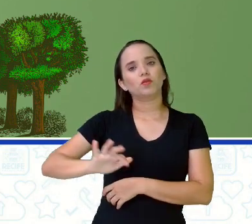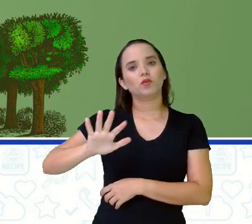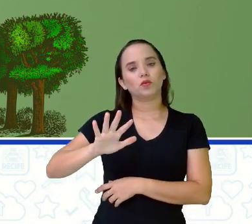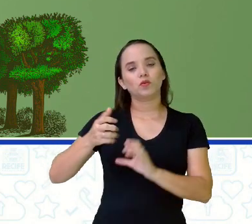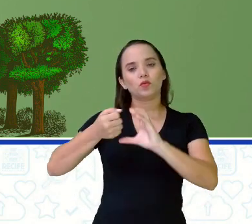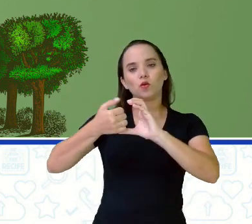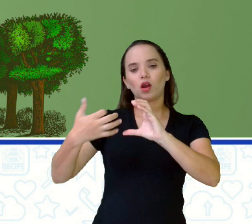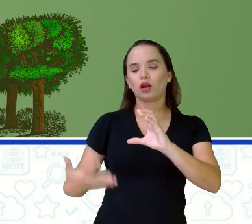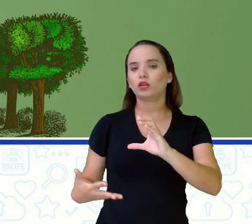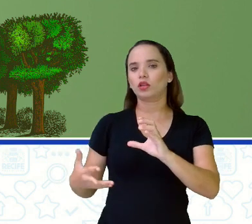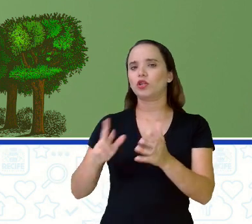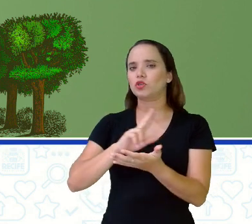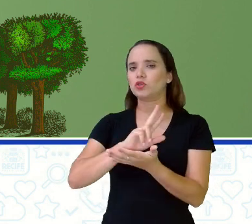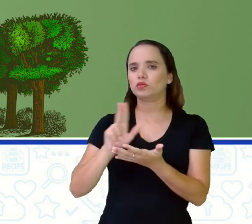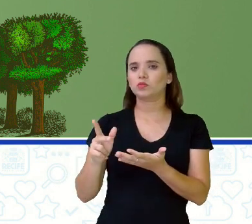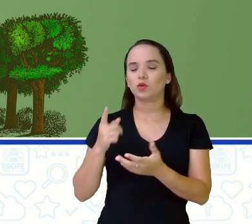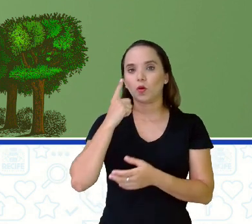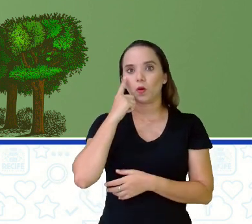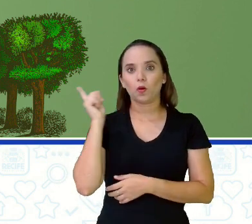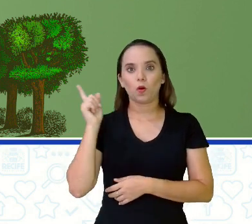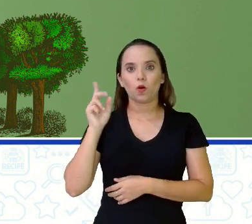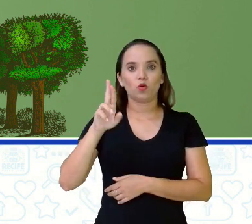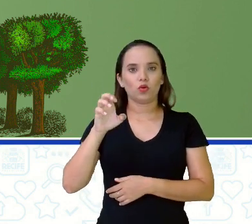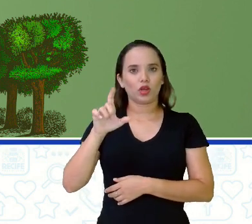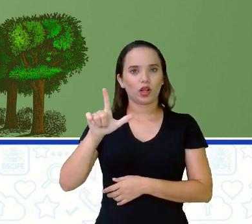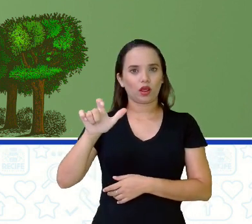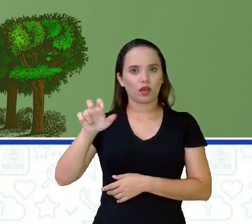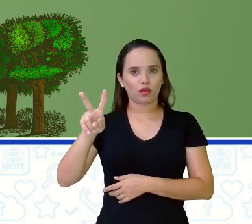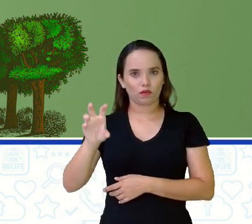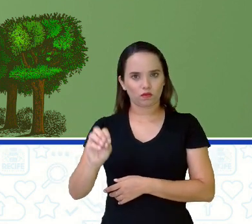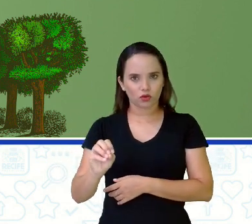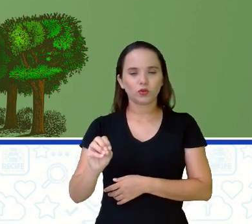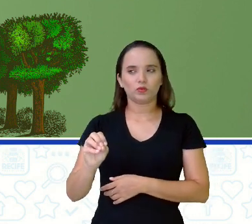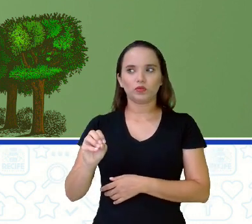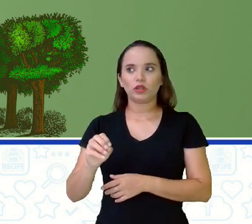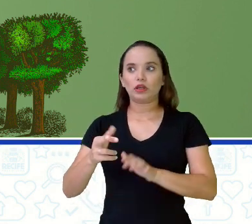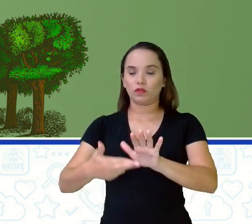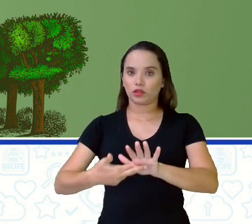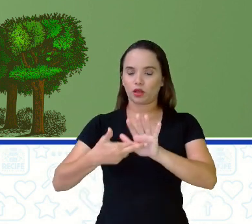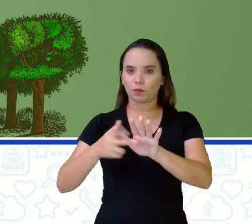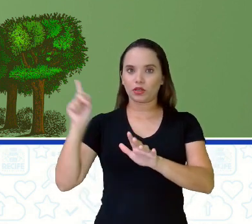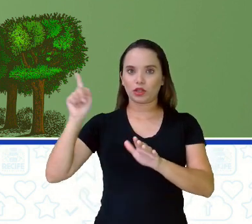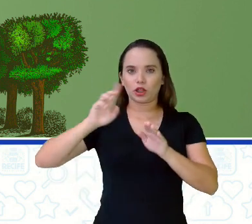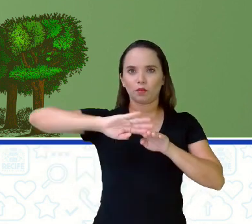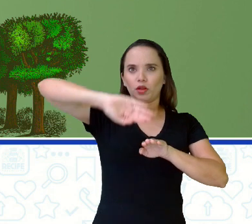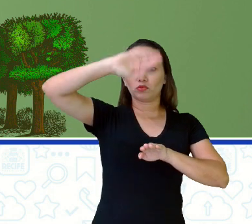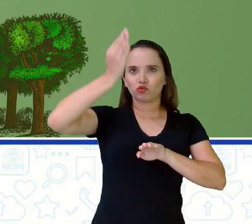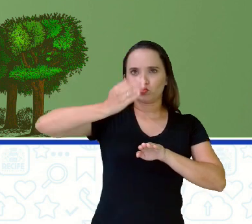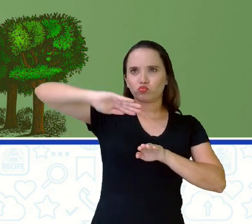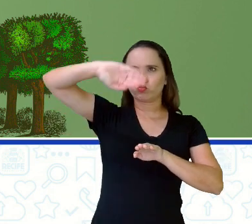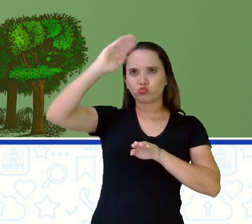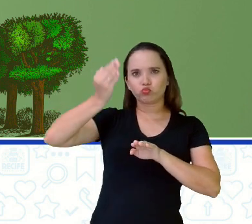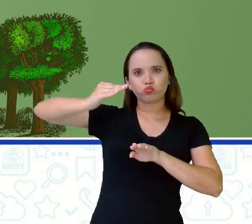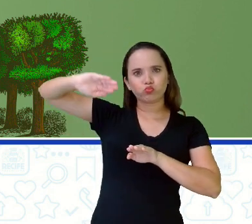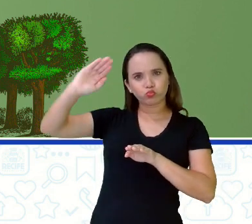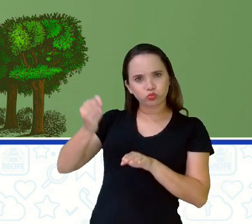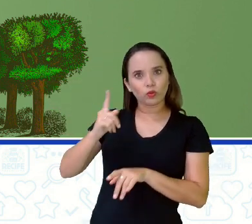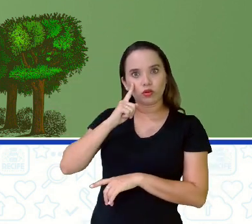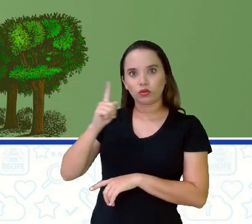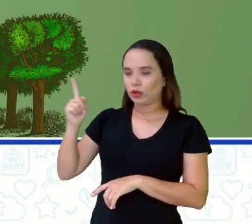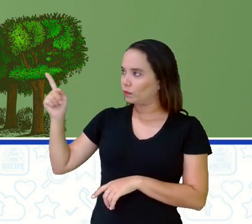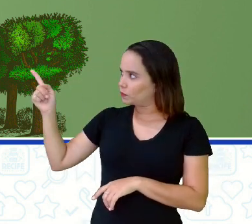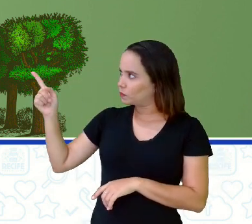aí, né? Então, nós vimos os elementos de relevo, está representado por esses picos, aí, essas montanhas e esse morro aí ao lado.